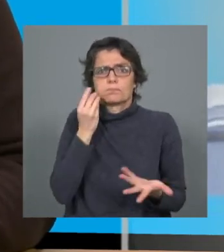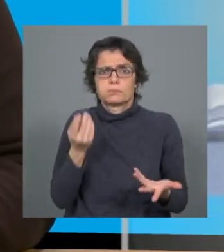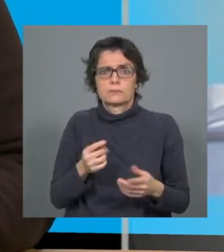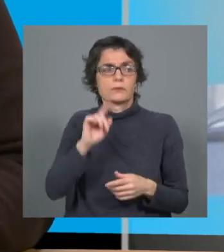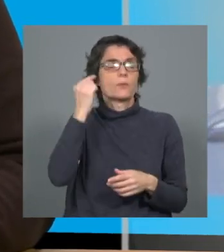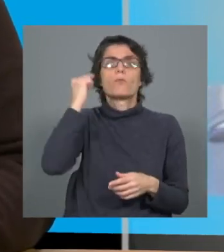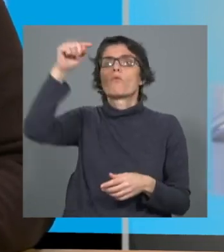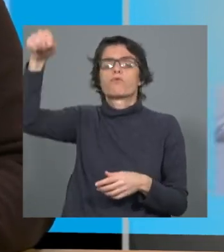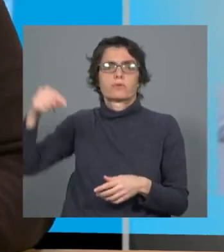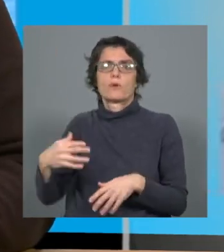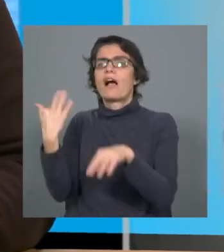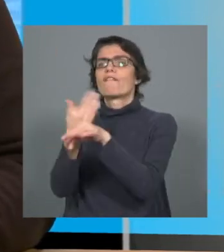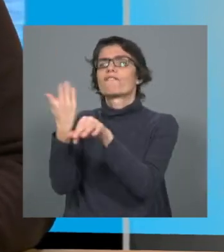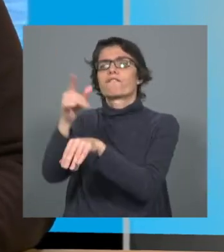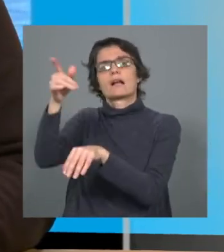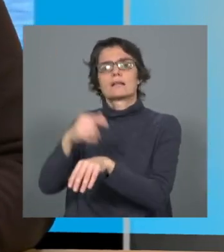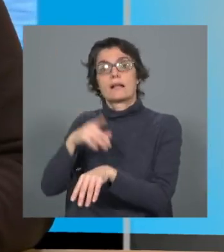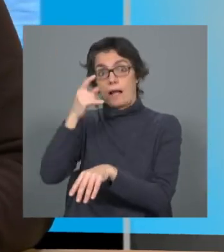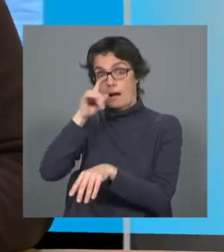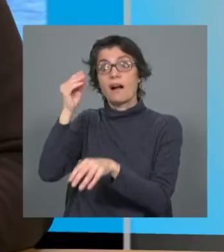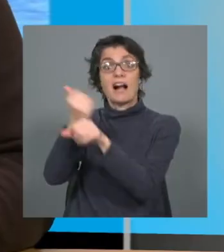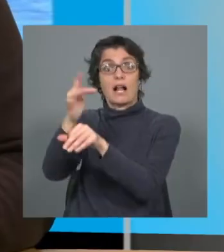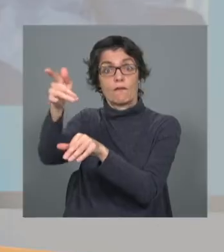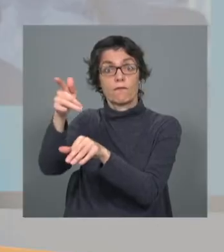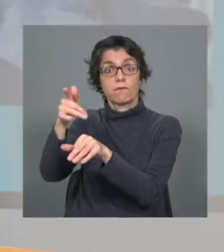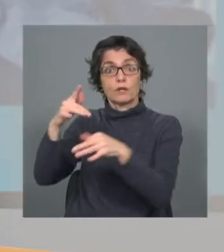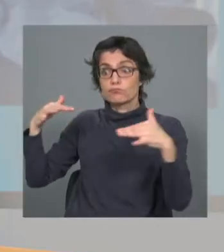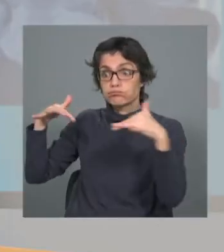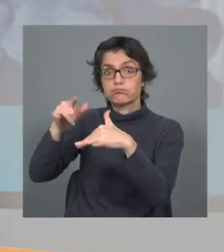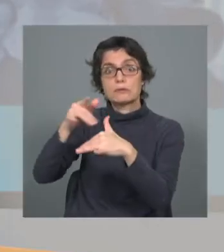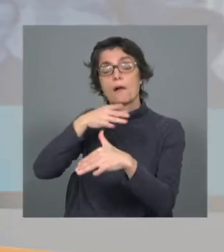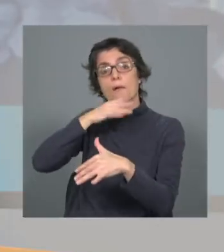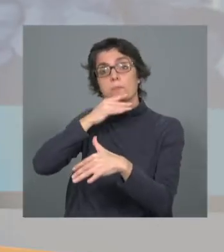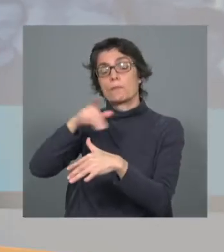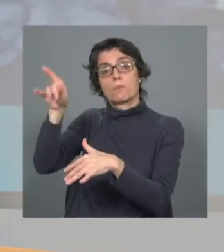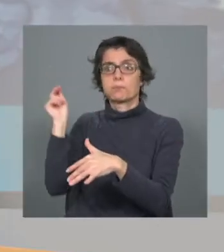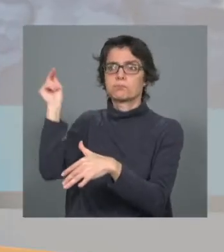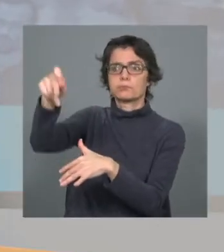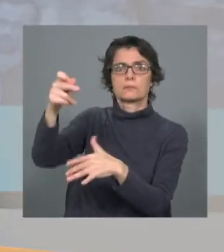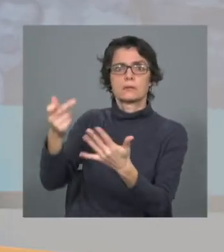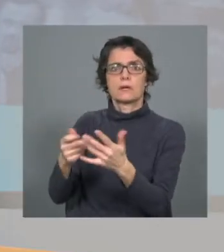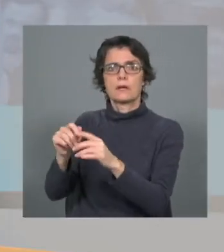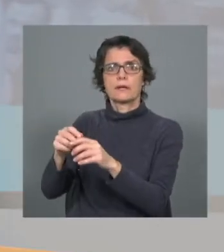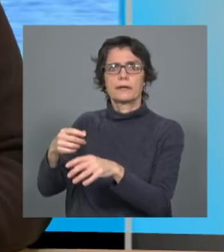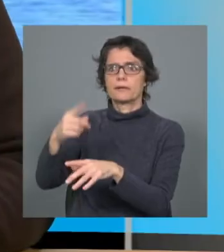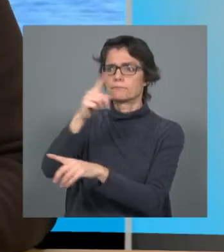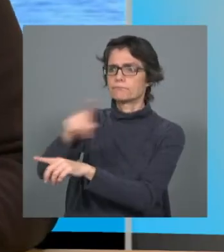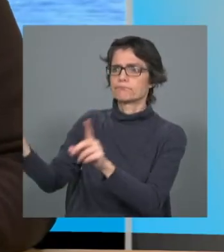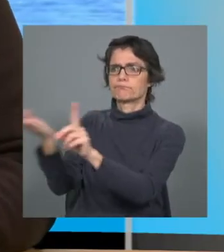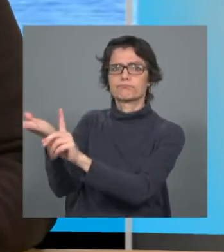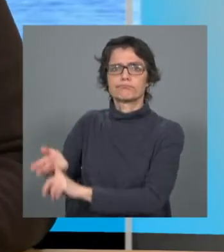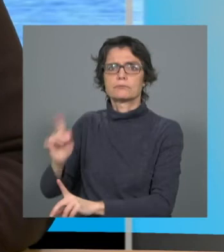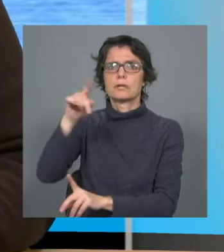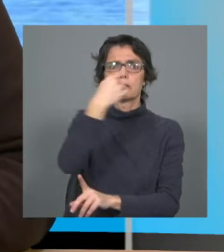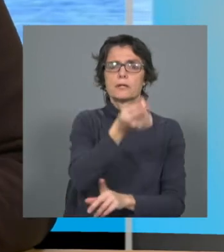festas interrompidas pela GNR, sim, de almoços ou jantares que a